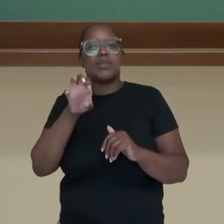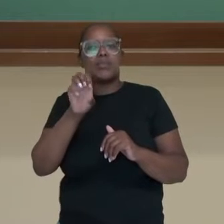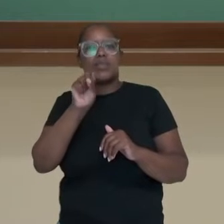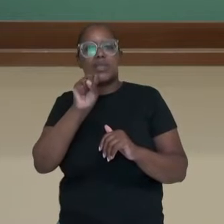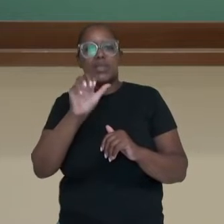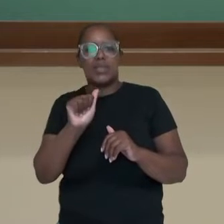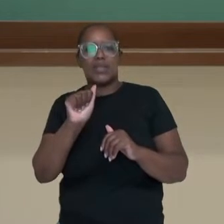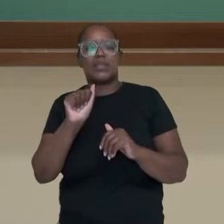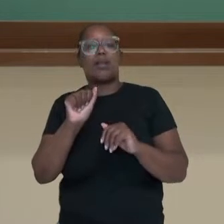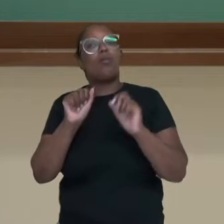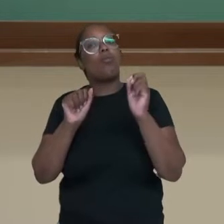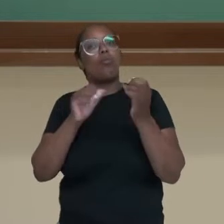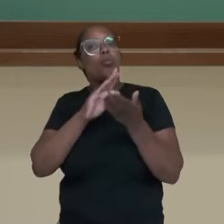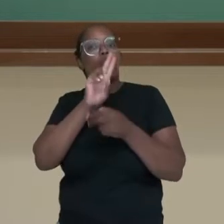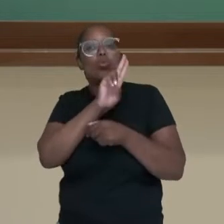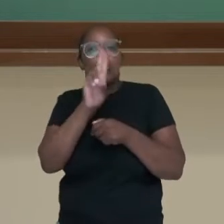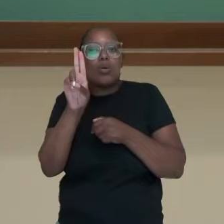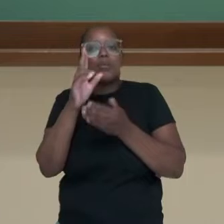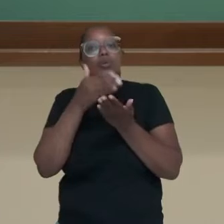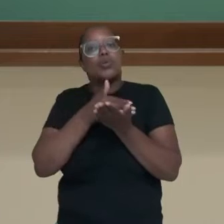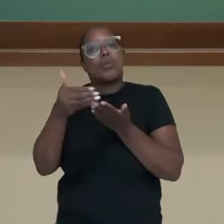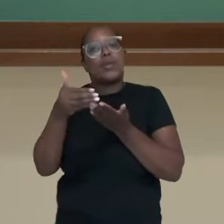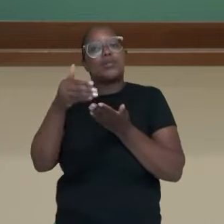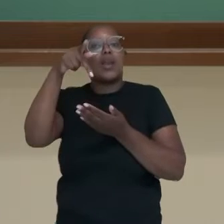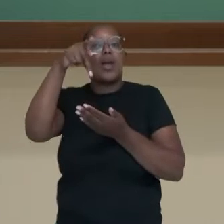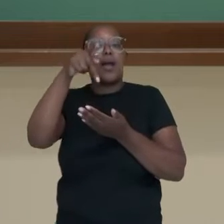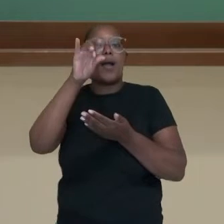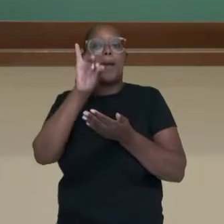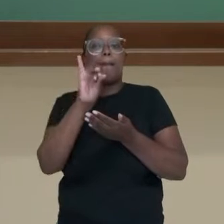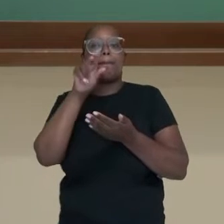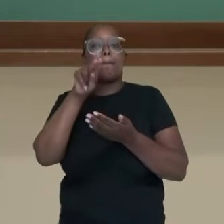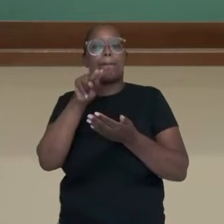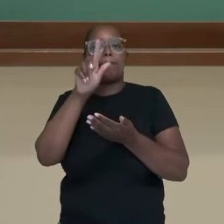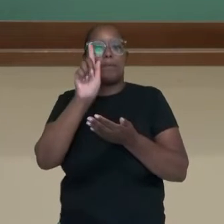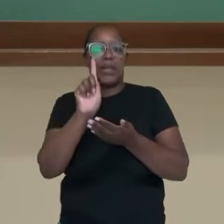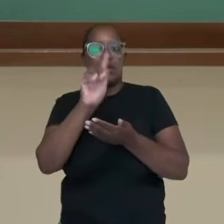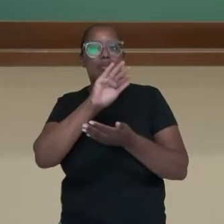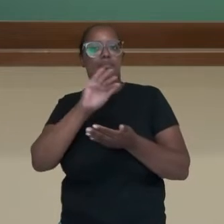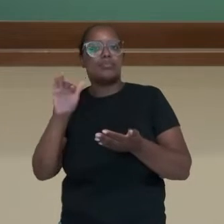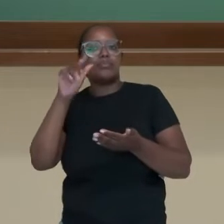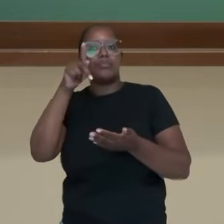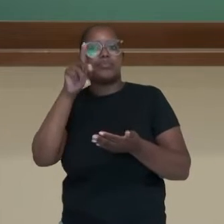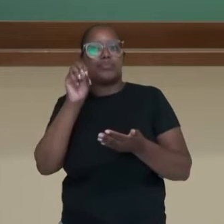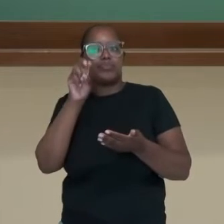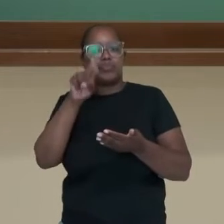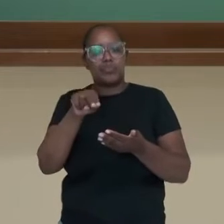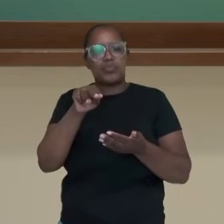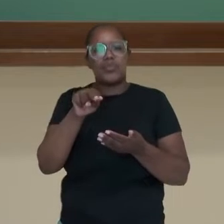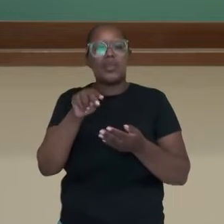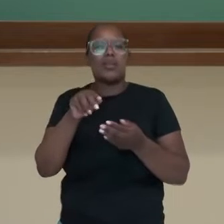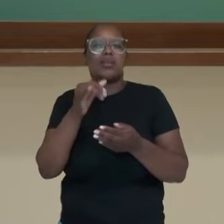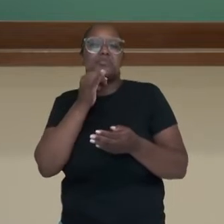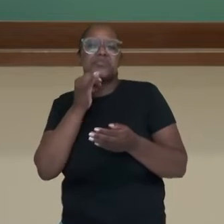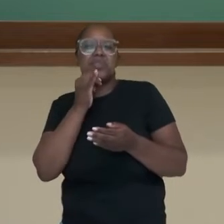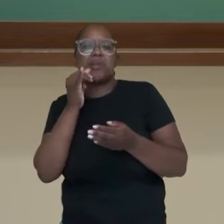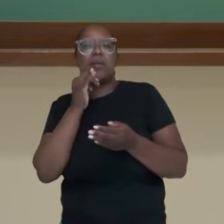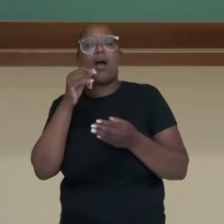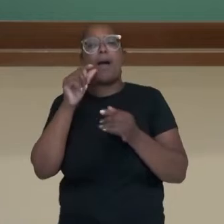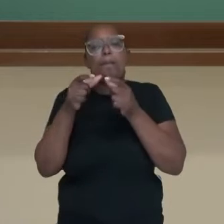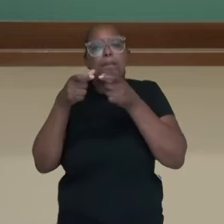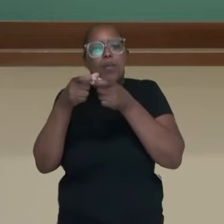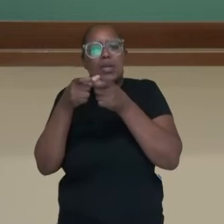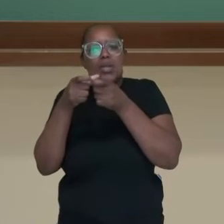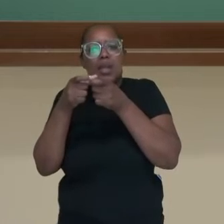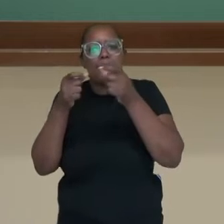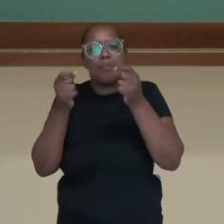era ping-pong, né? Provavelmente porque a bolinha pingava de um lado ao outro da mesa. E com o